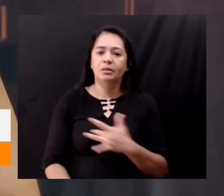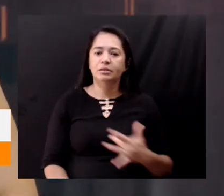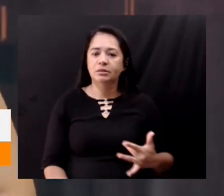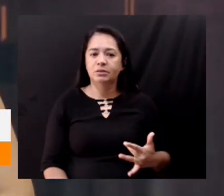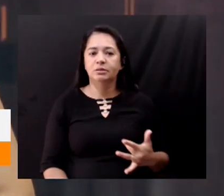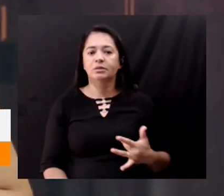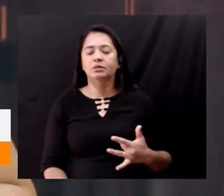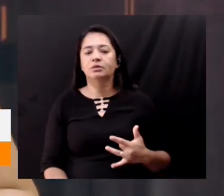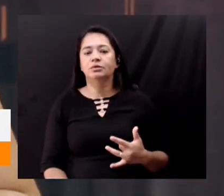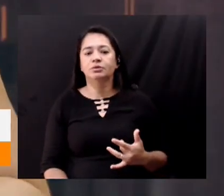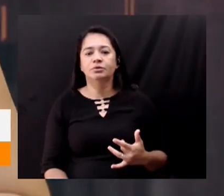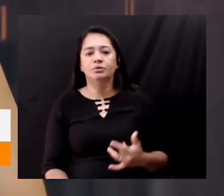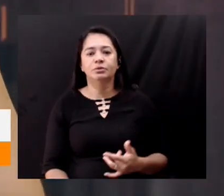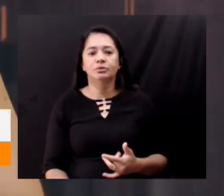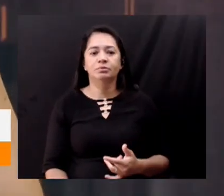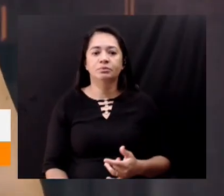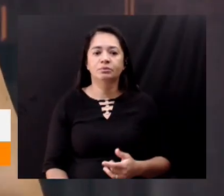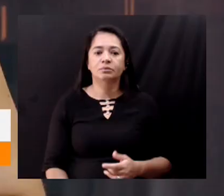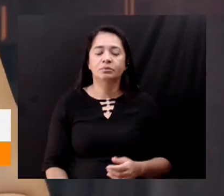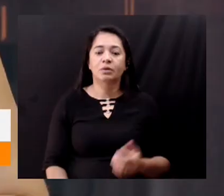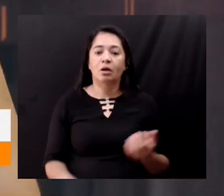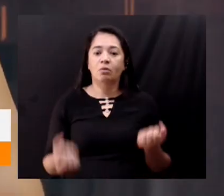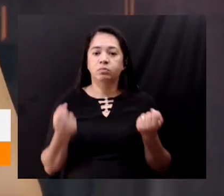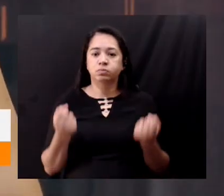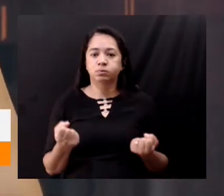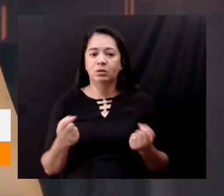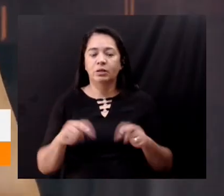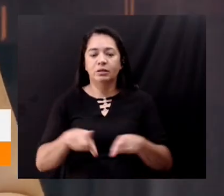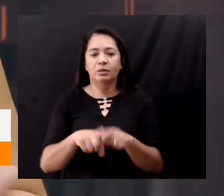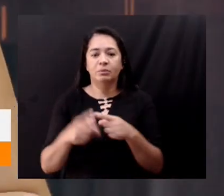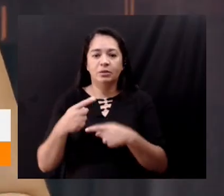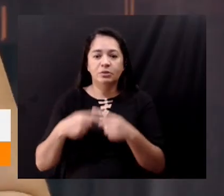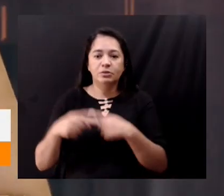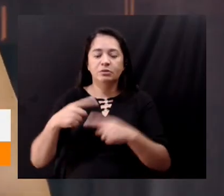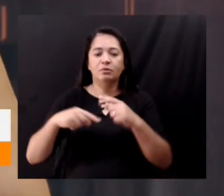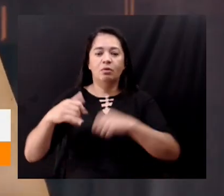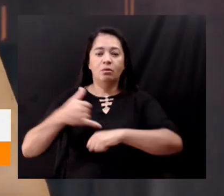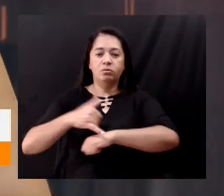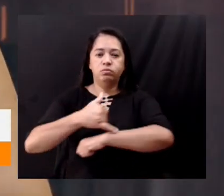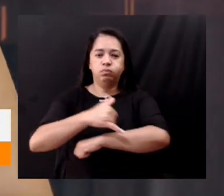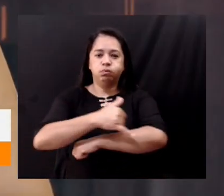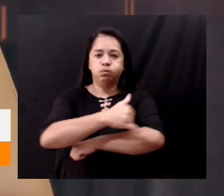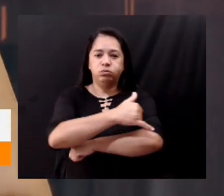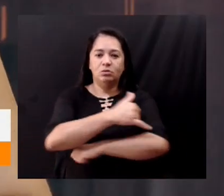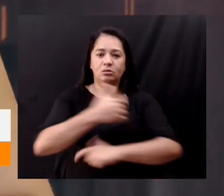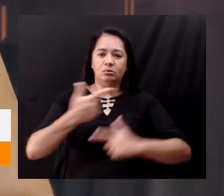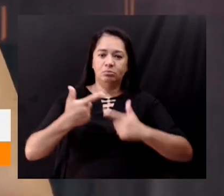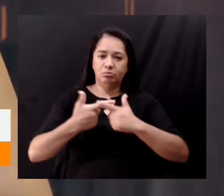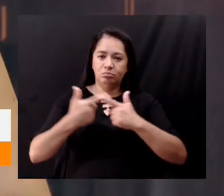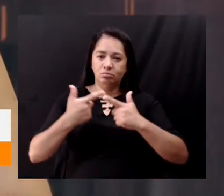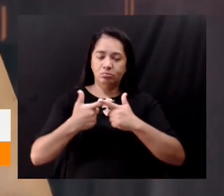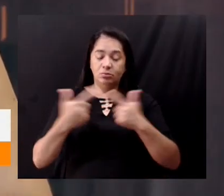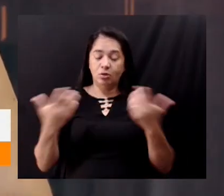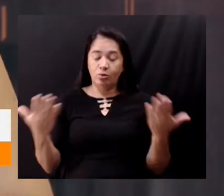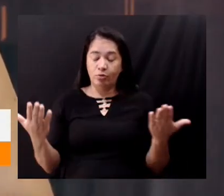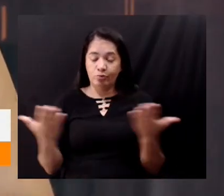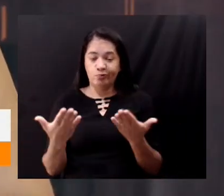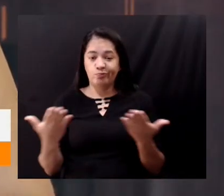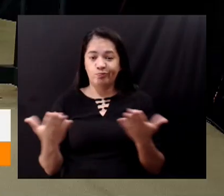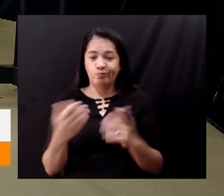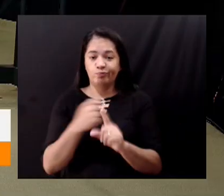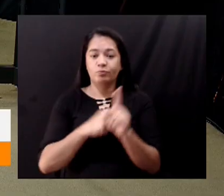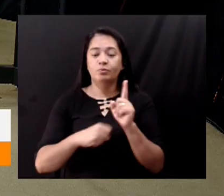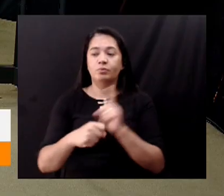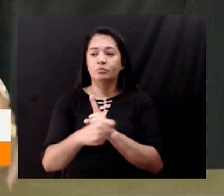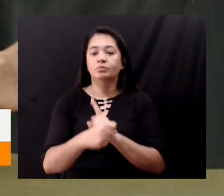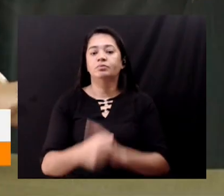ali, sobrepeso e até desenvolver a obesidade, que é um grande problema hoje em dia na nossa sociedade. Muito